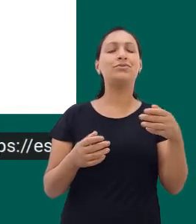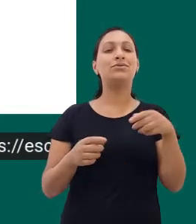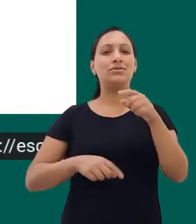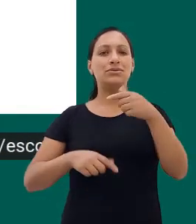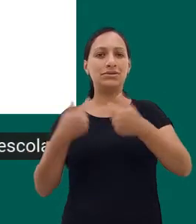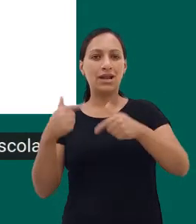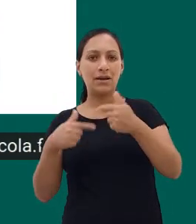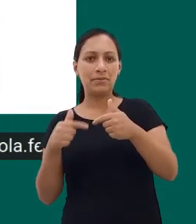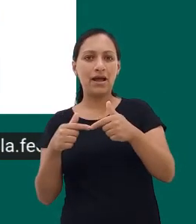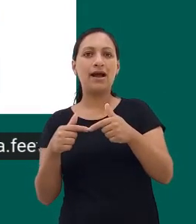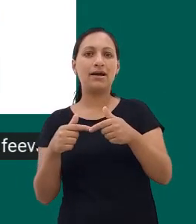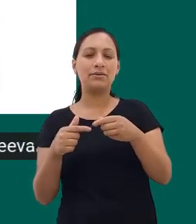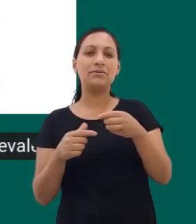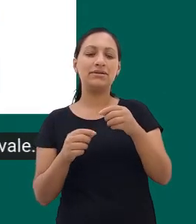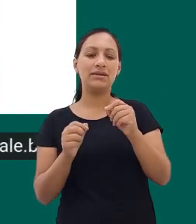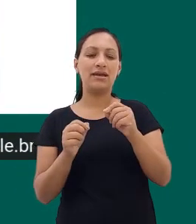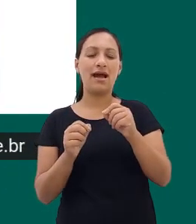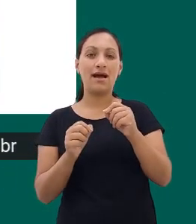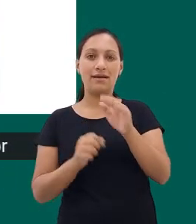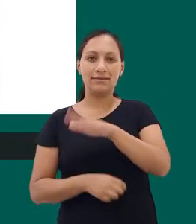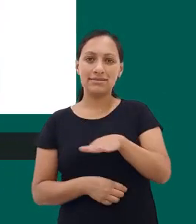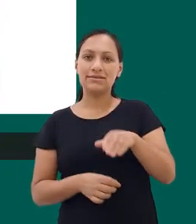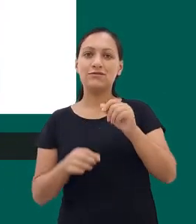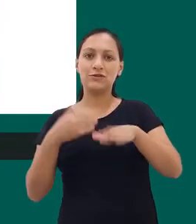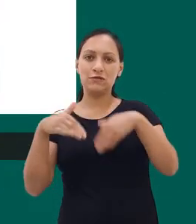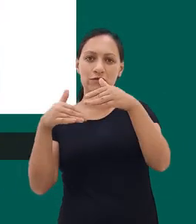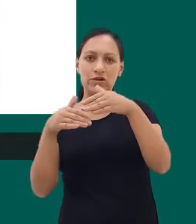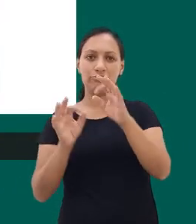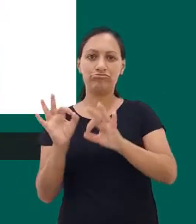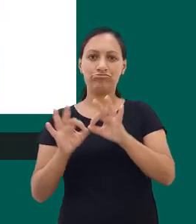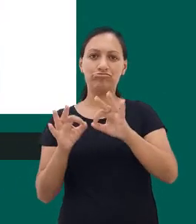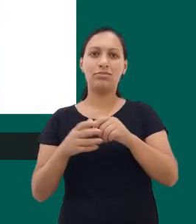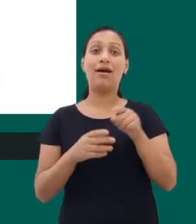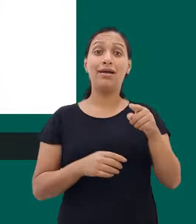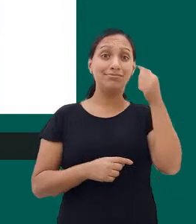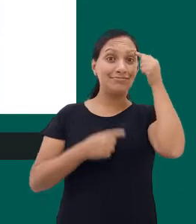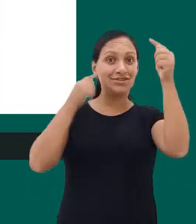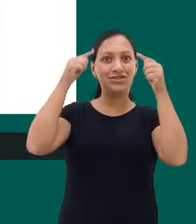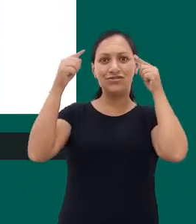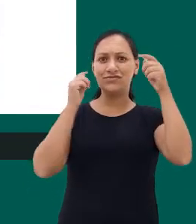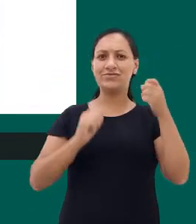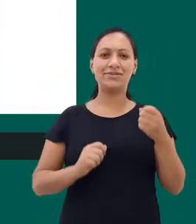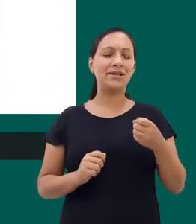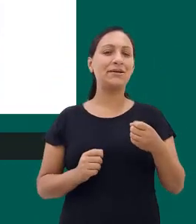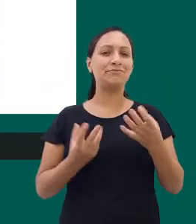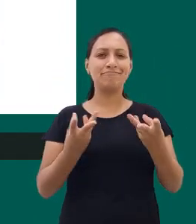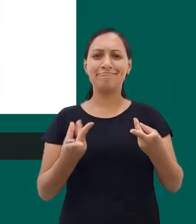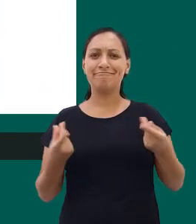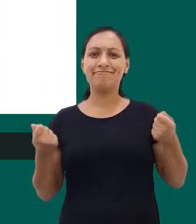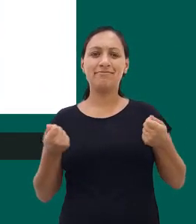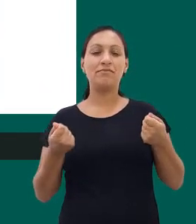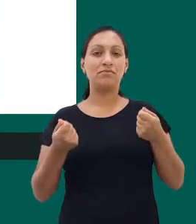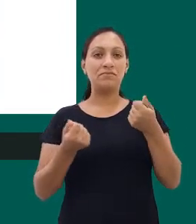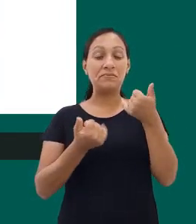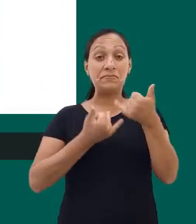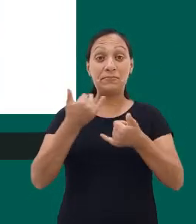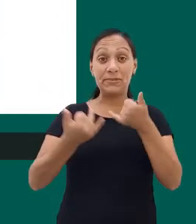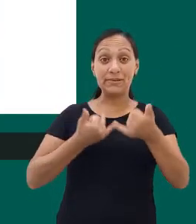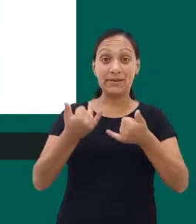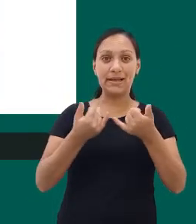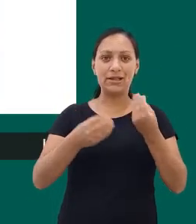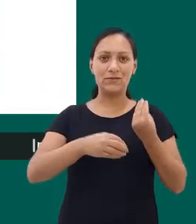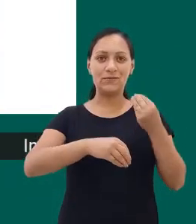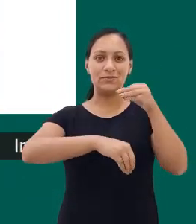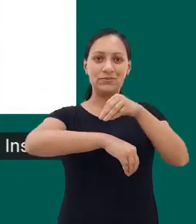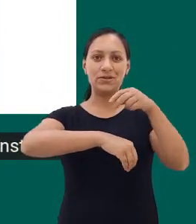essa criança estava desenvolvendo. Aqui uma criatividade genial, né? Colocou um brinquedo na ponte que ele